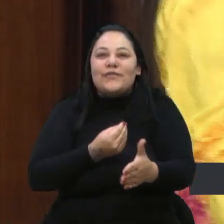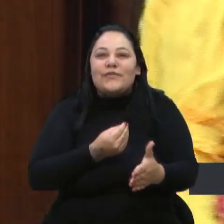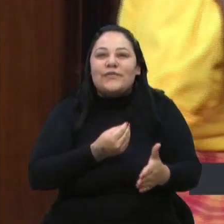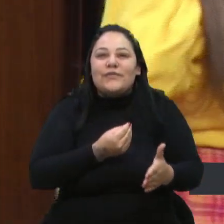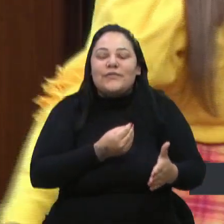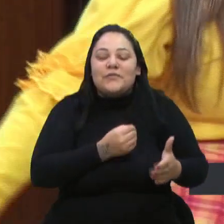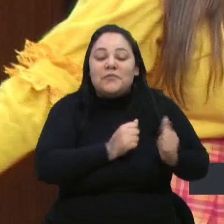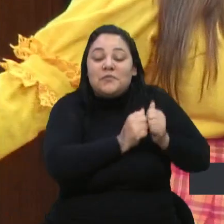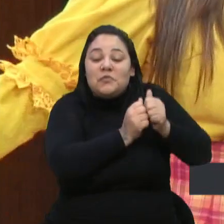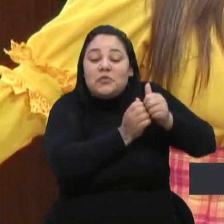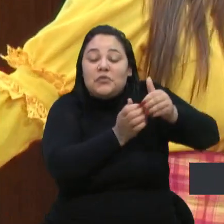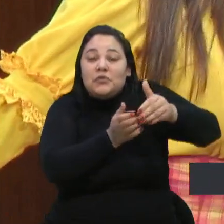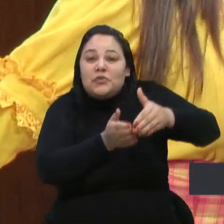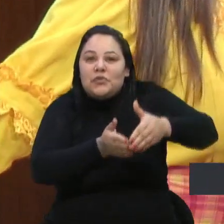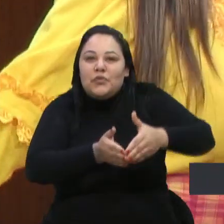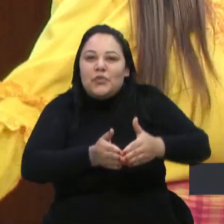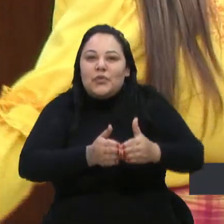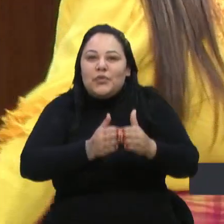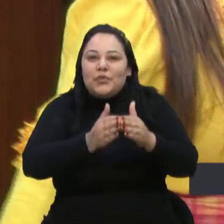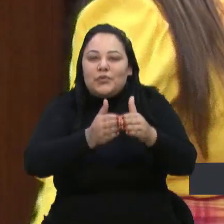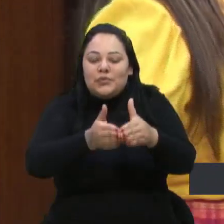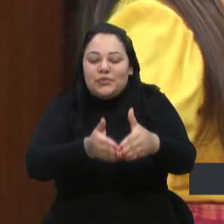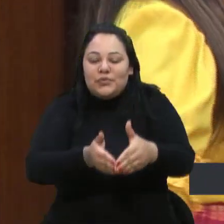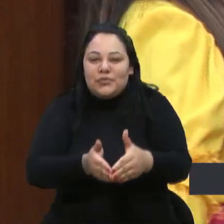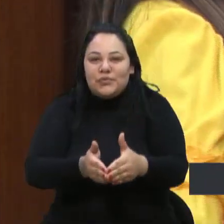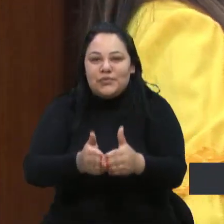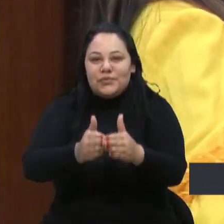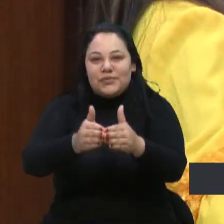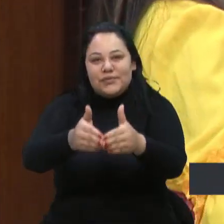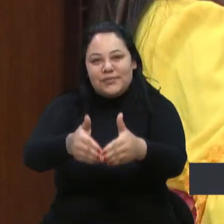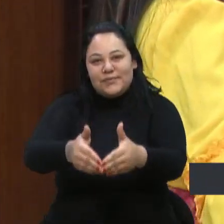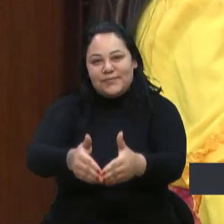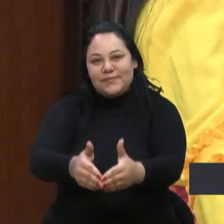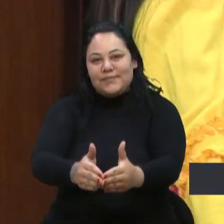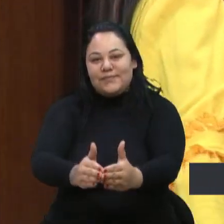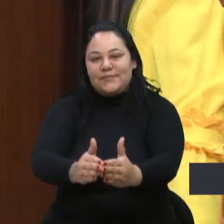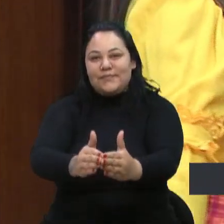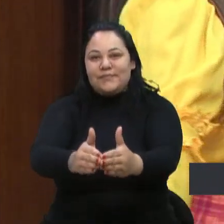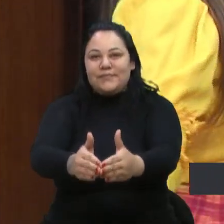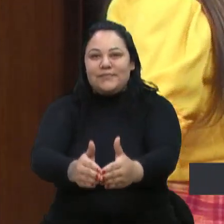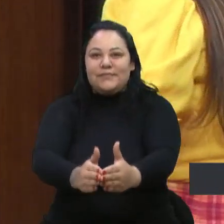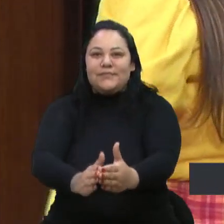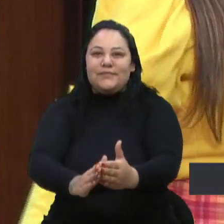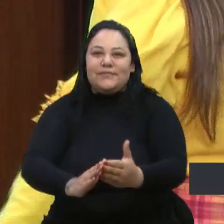na proa do seu navio.